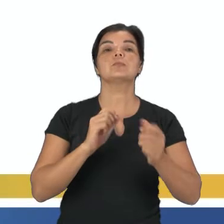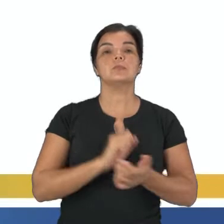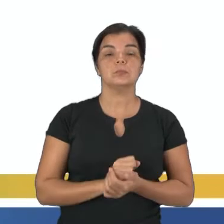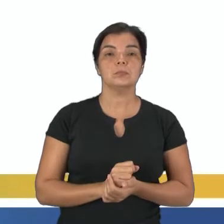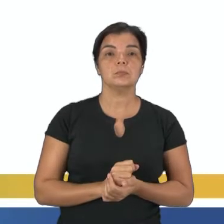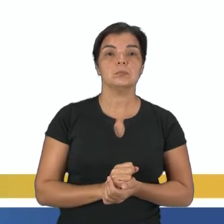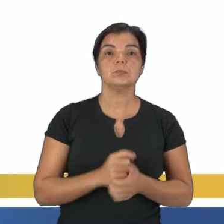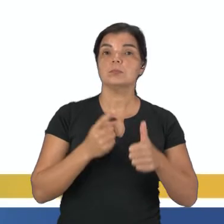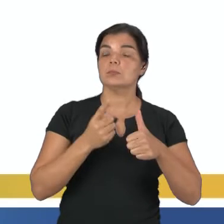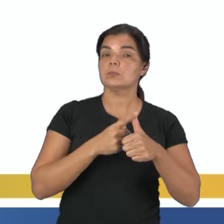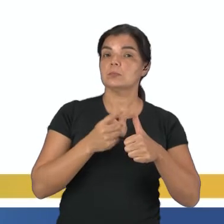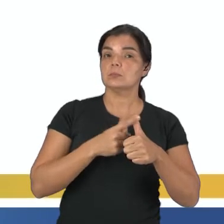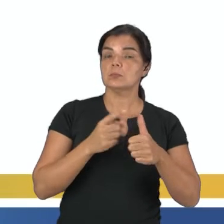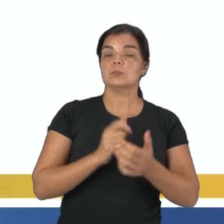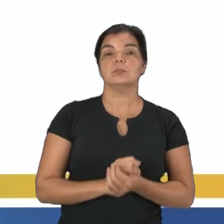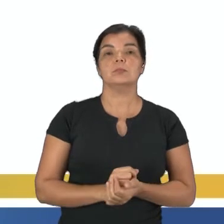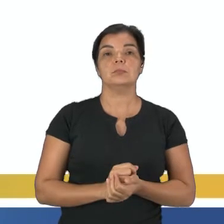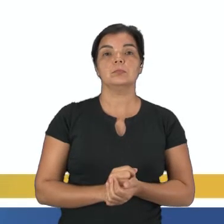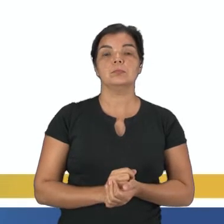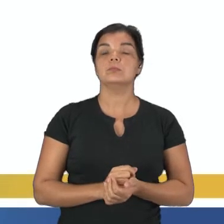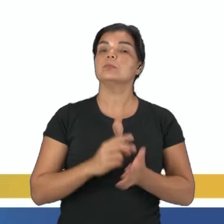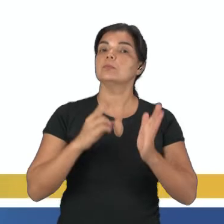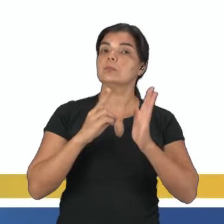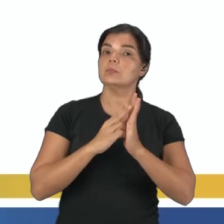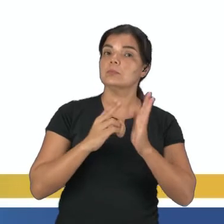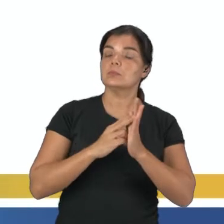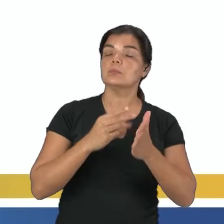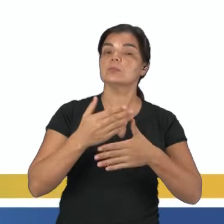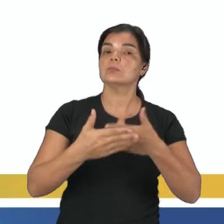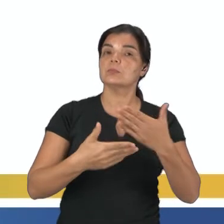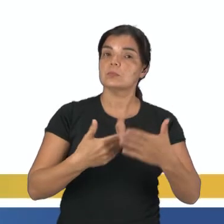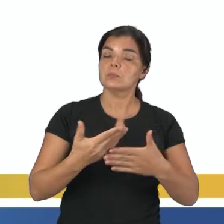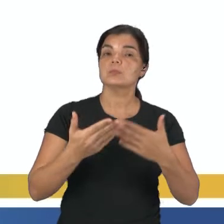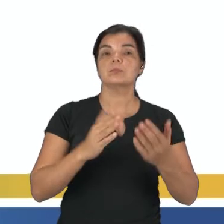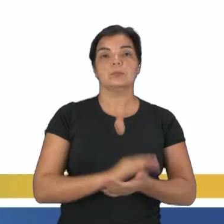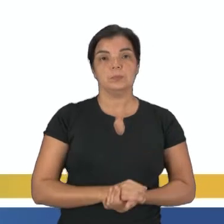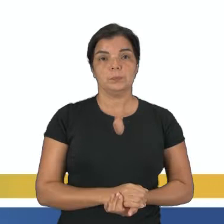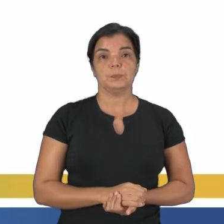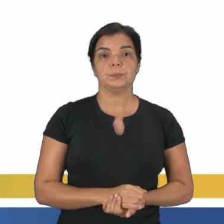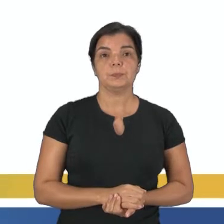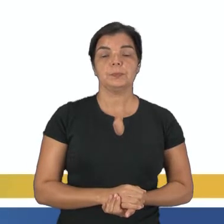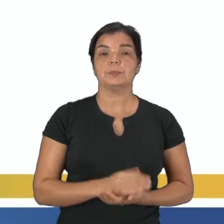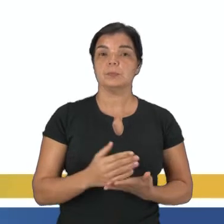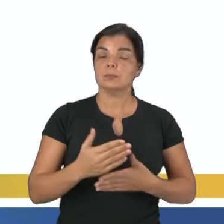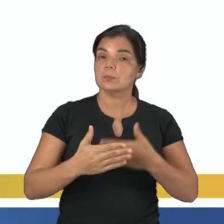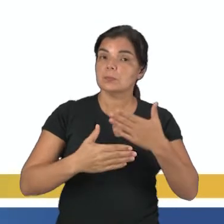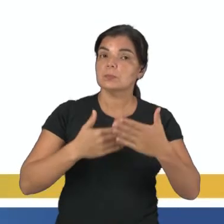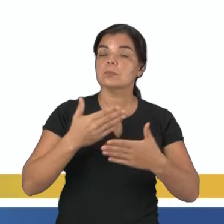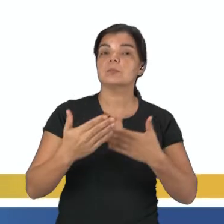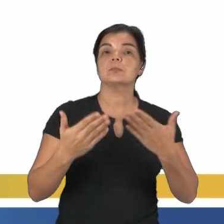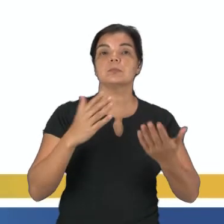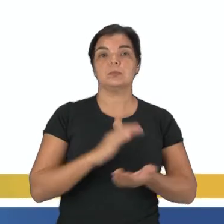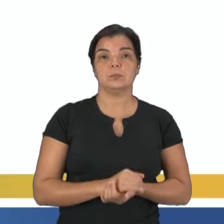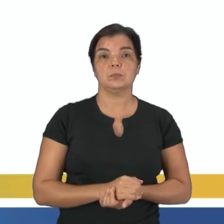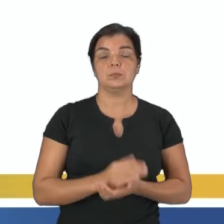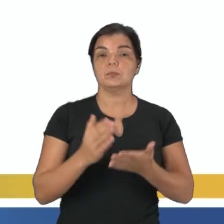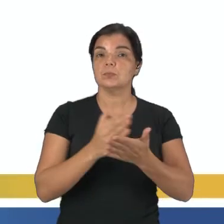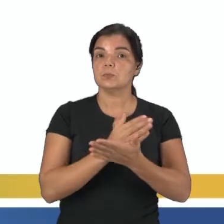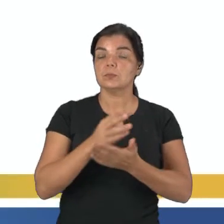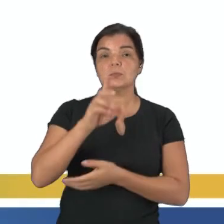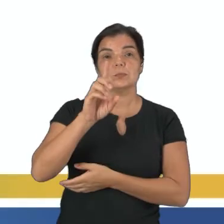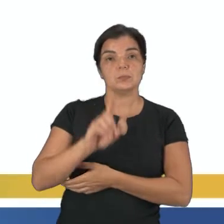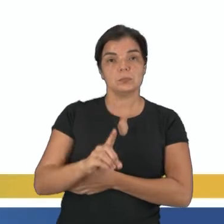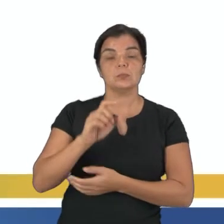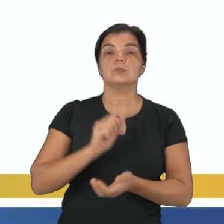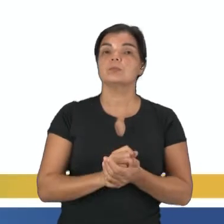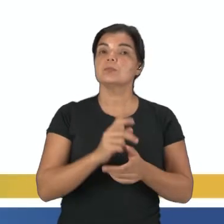esses primeiros e lentos e, enfim, nesses processos, avanços de alguns direitos